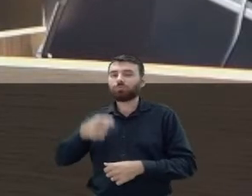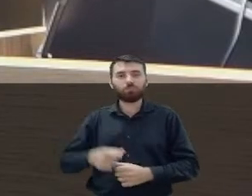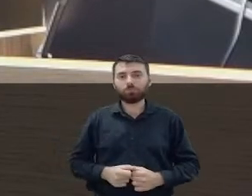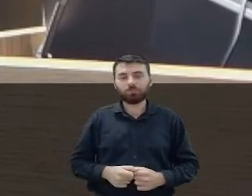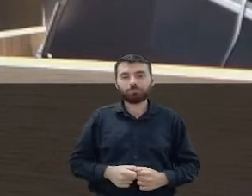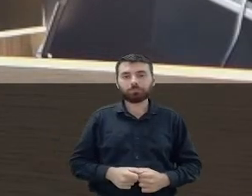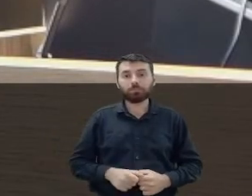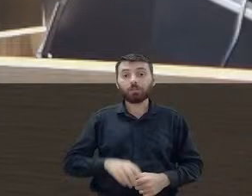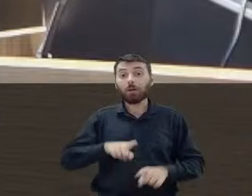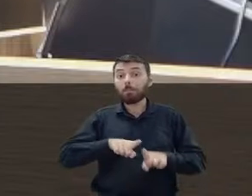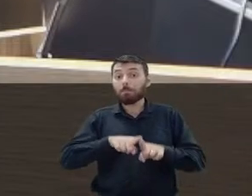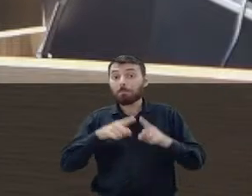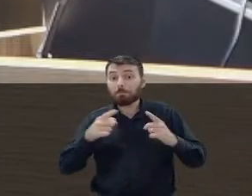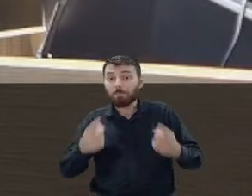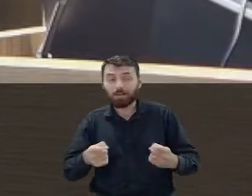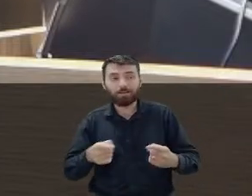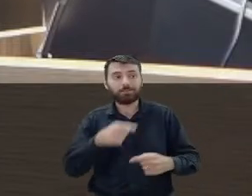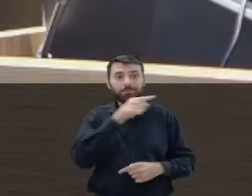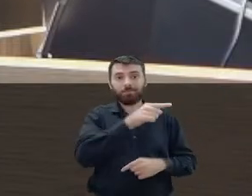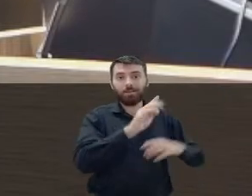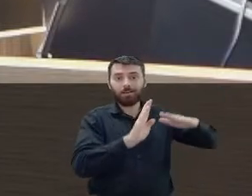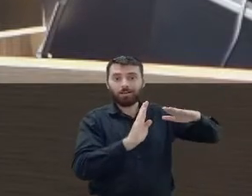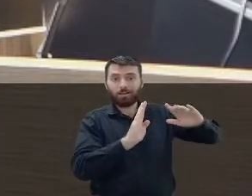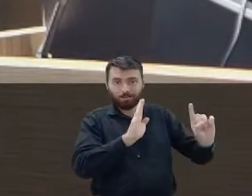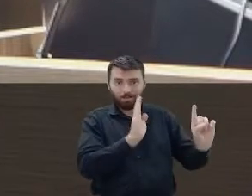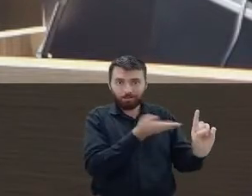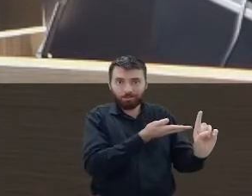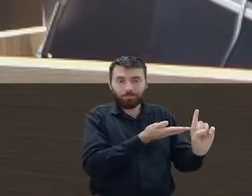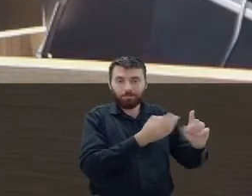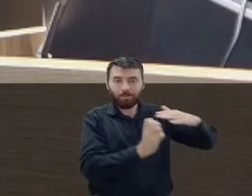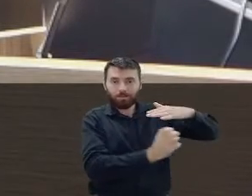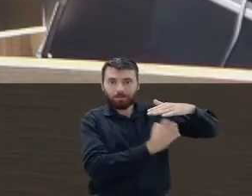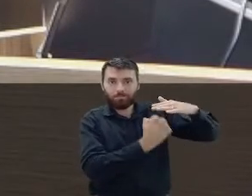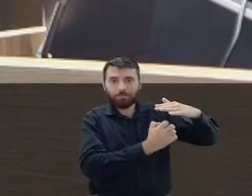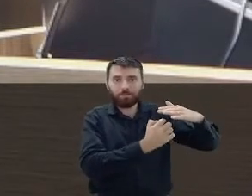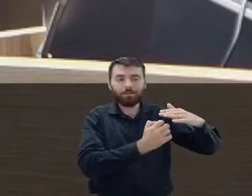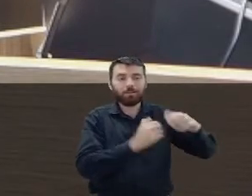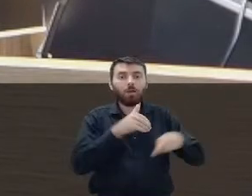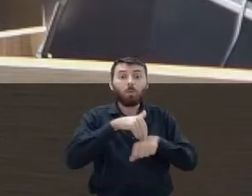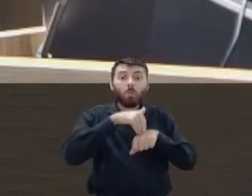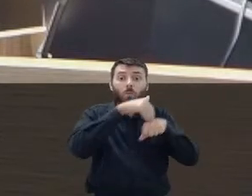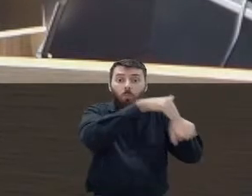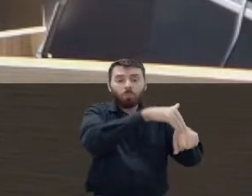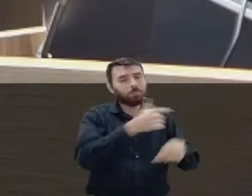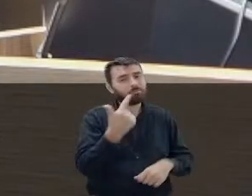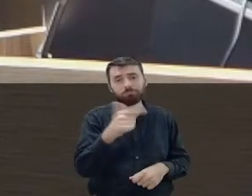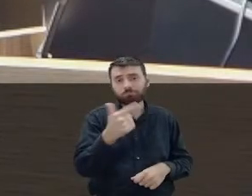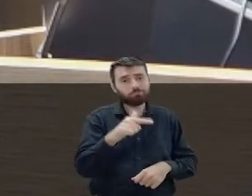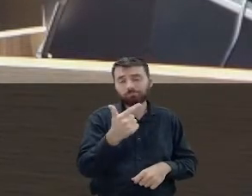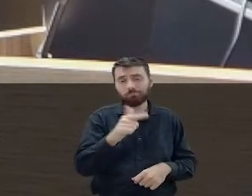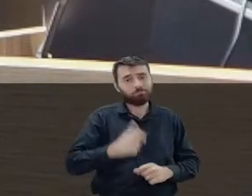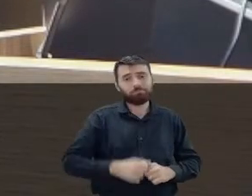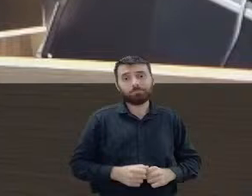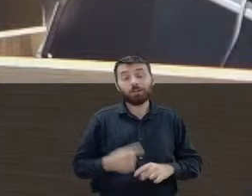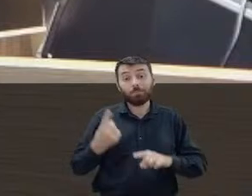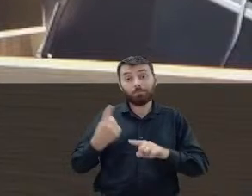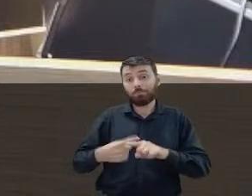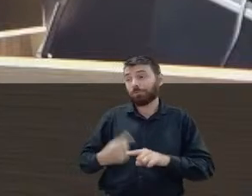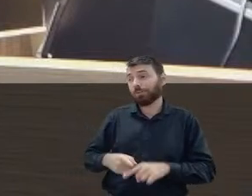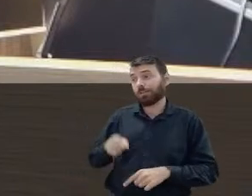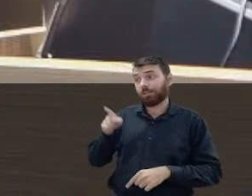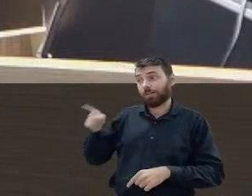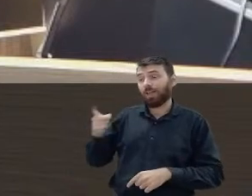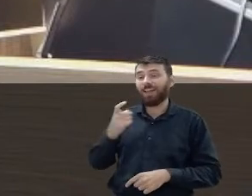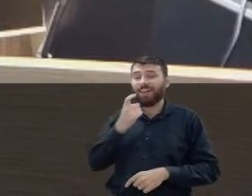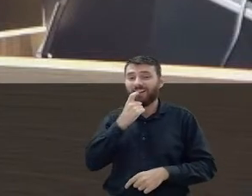qualquer responsabilidade à reclamada, sobretudo porque as doenças em coluna da reclamante possuem causas extralaborais e